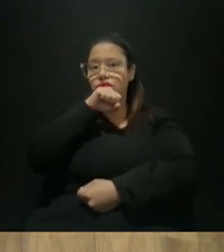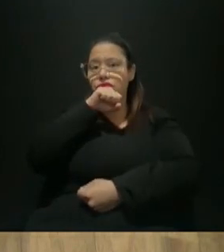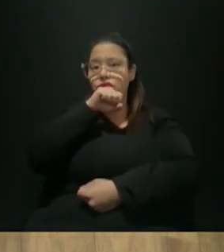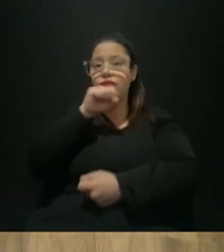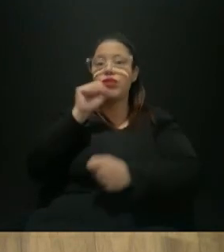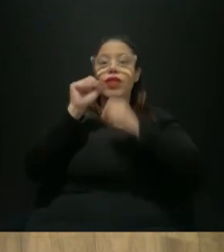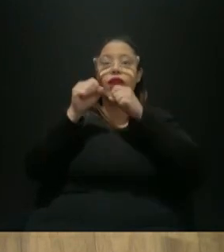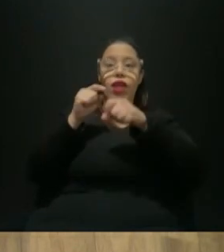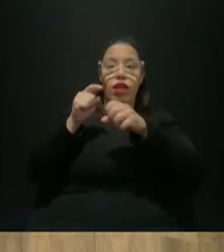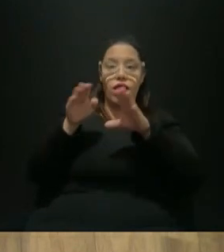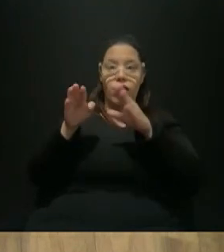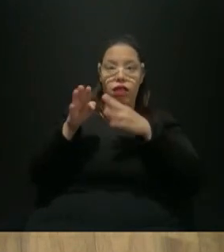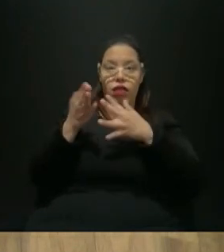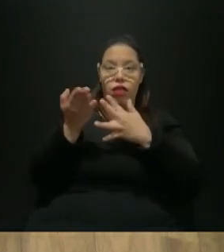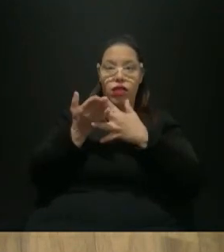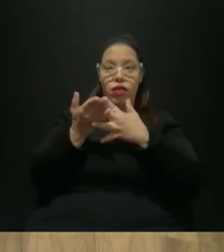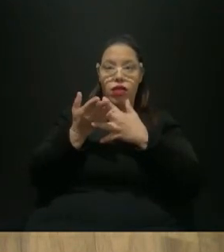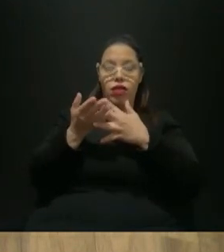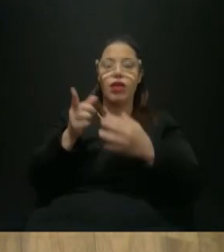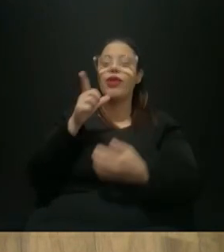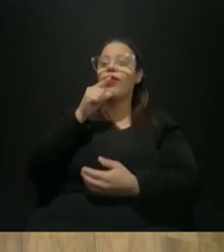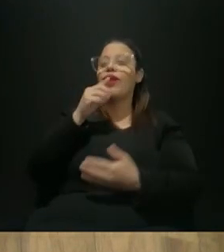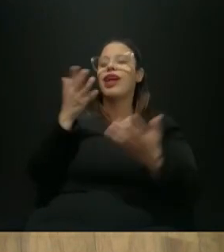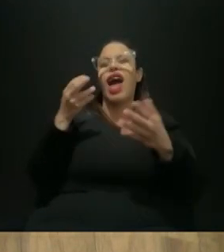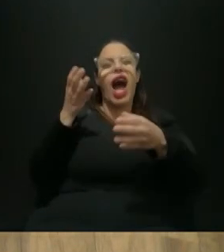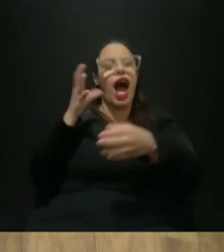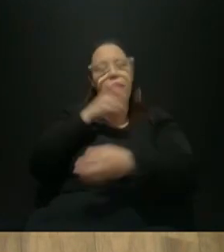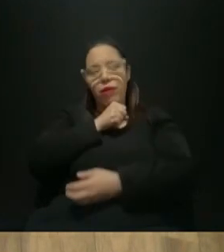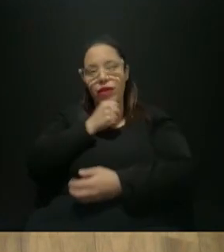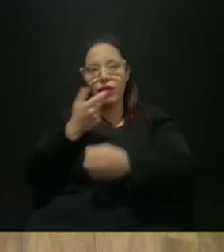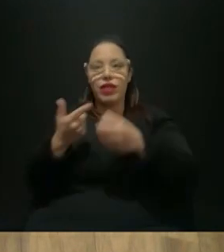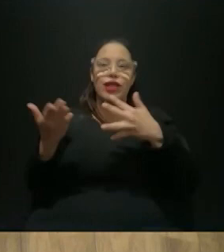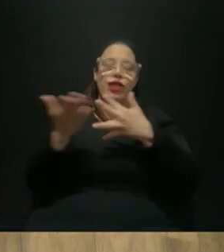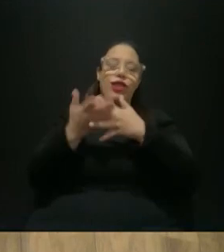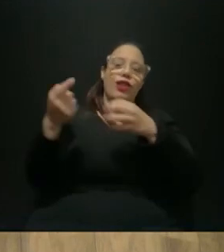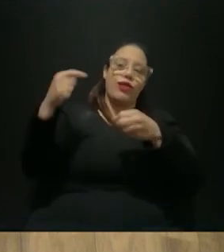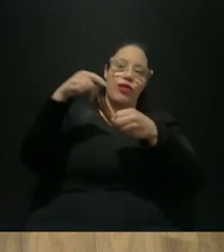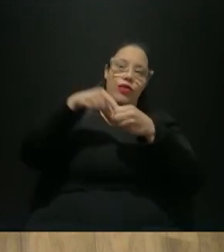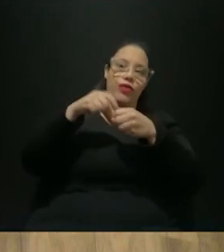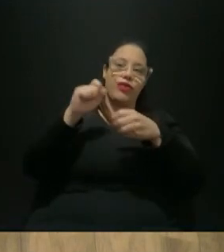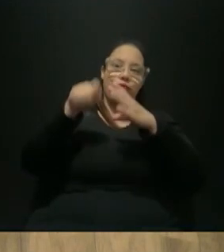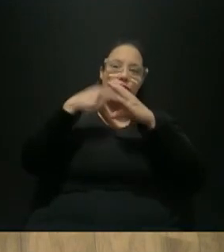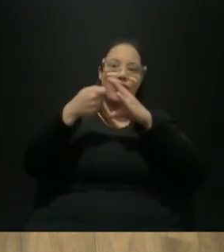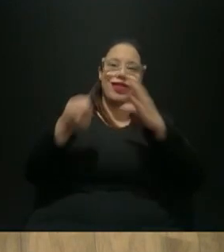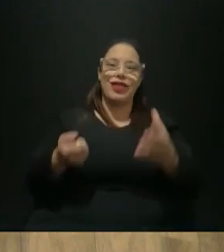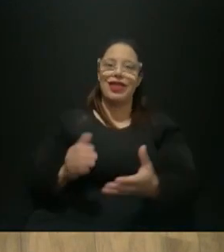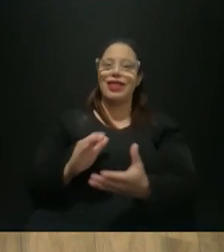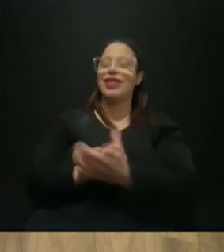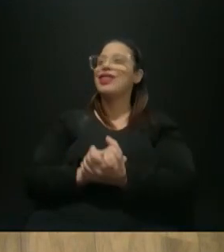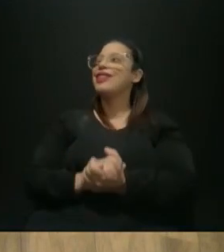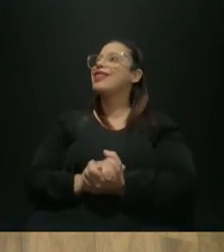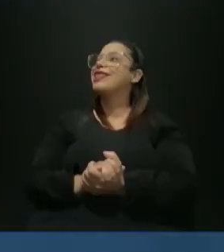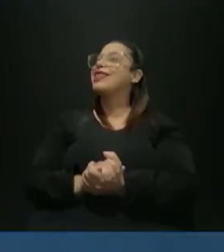vamos tomar uma aguinha rapidinho. A gente volta já já com o Estúdio Câmara.